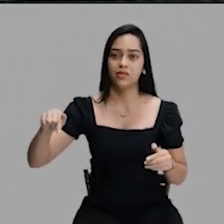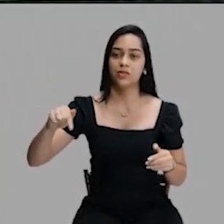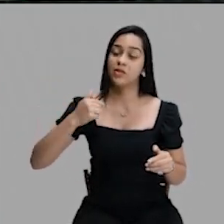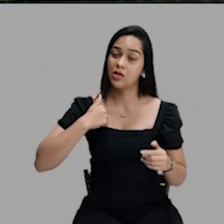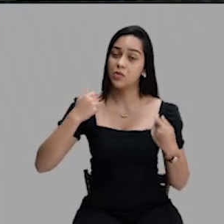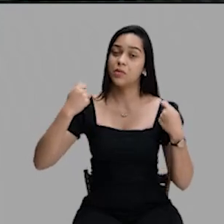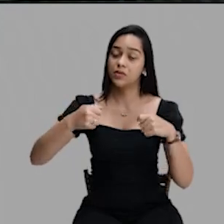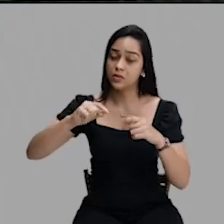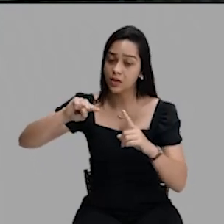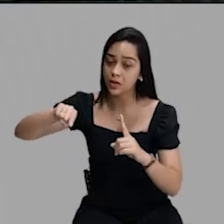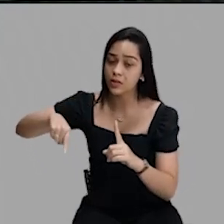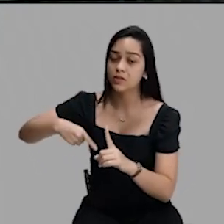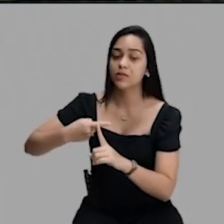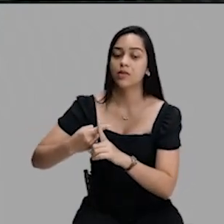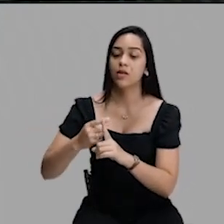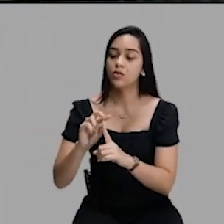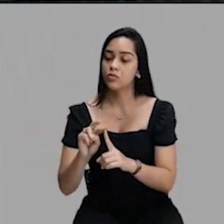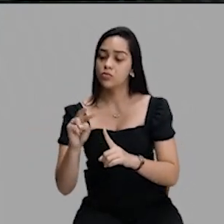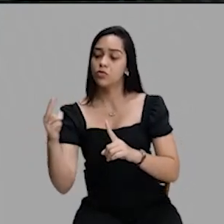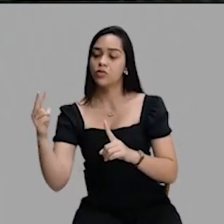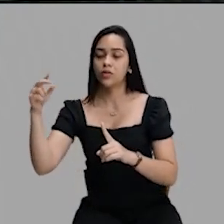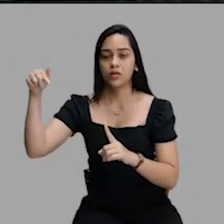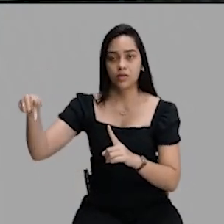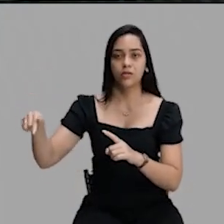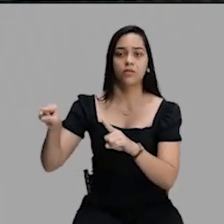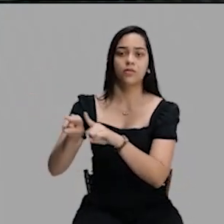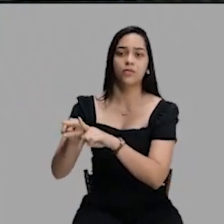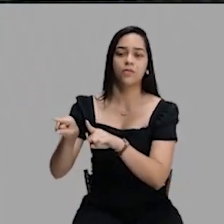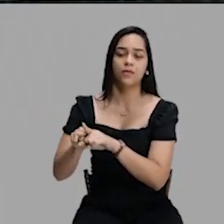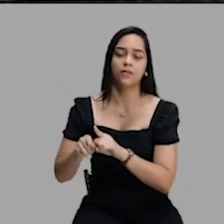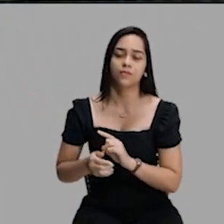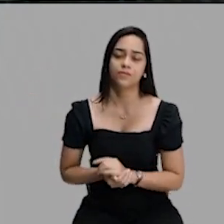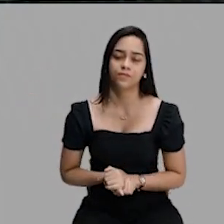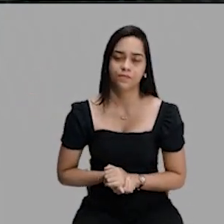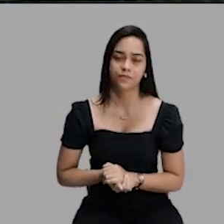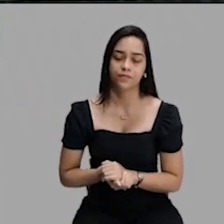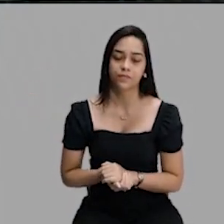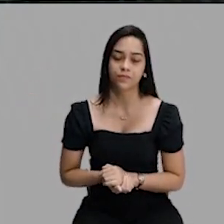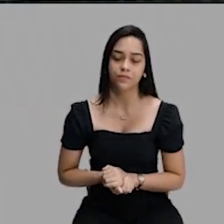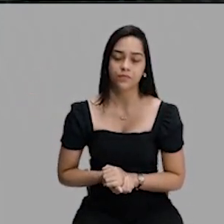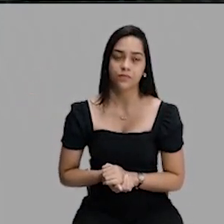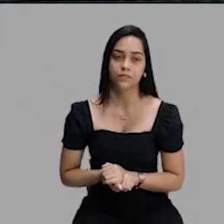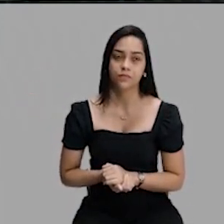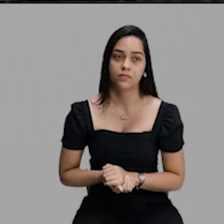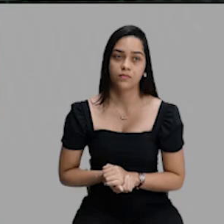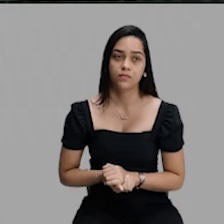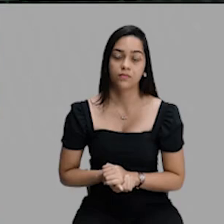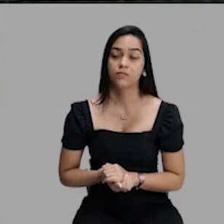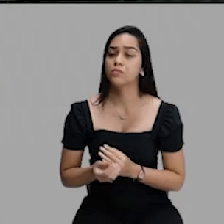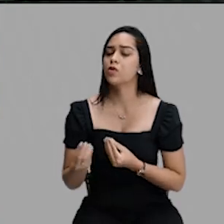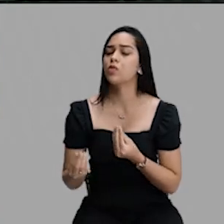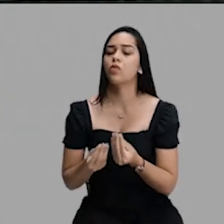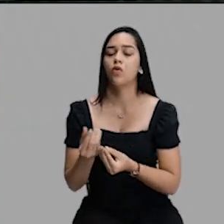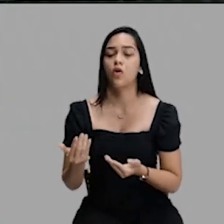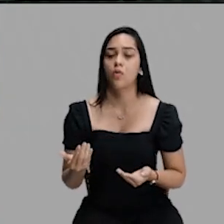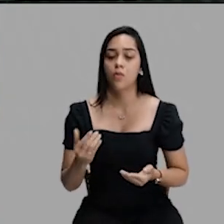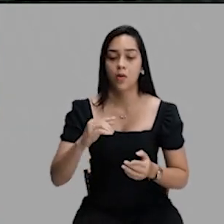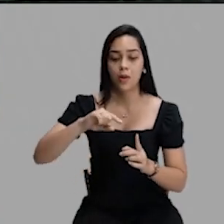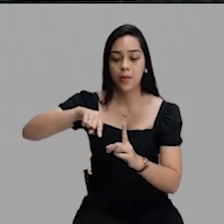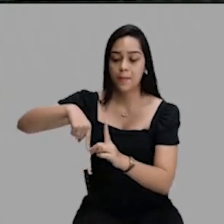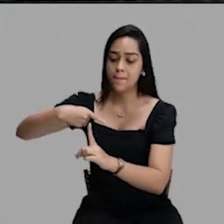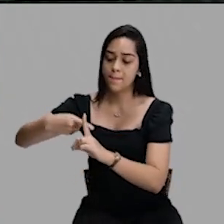que acrescentar também dos dois lados. Não é isso? Tem que acrescentar dos dois lados. Então, aqui vai ficar mais